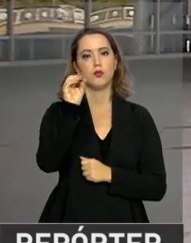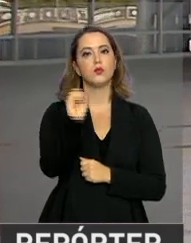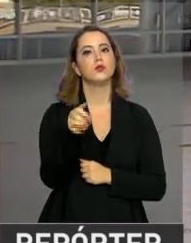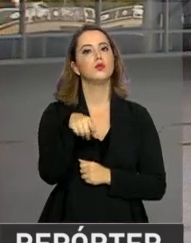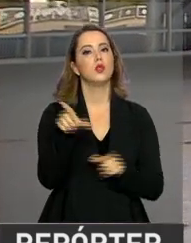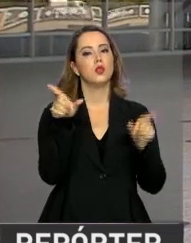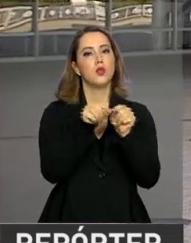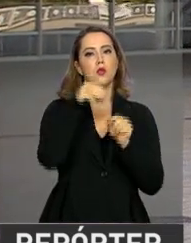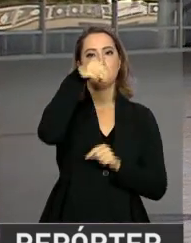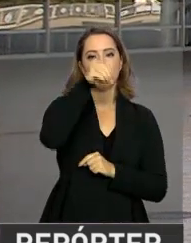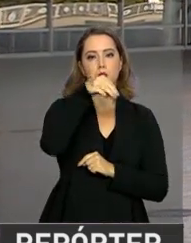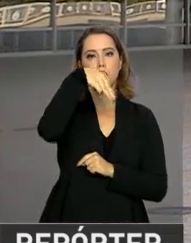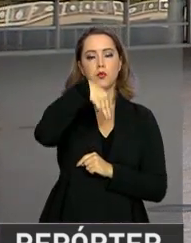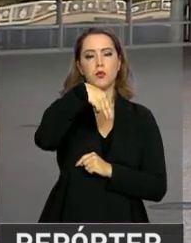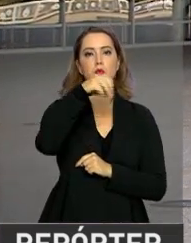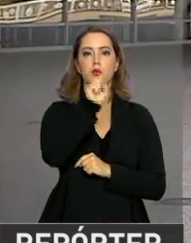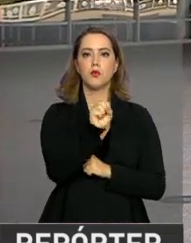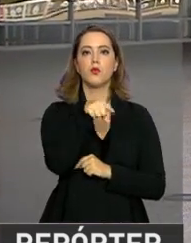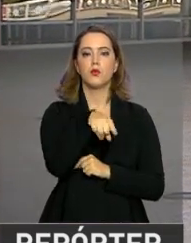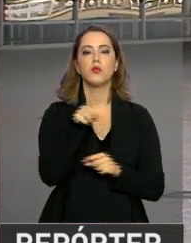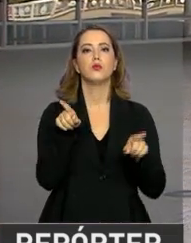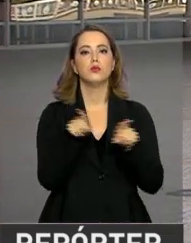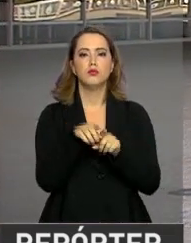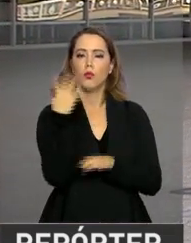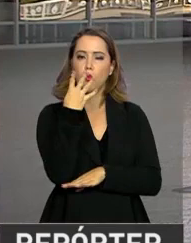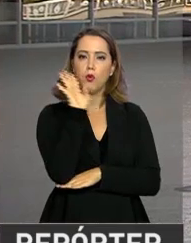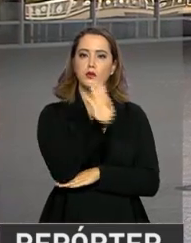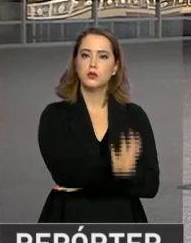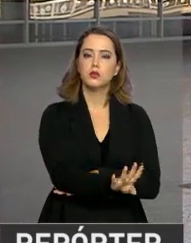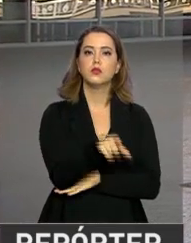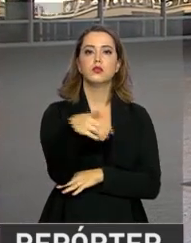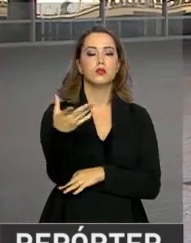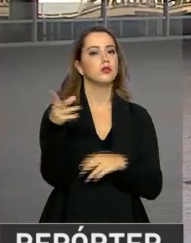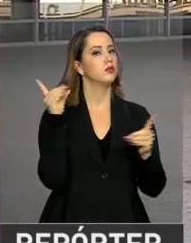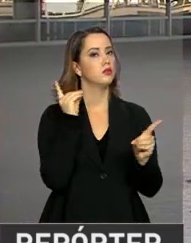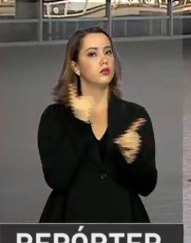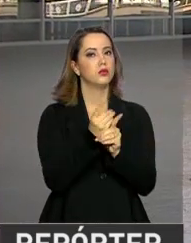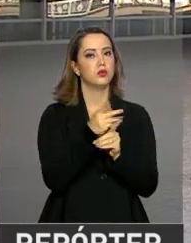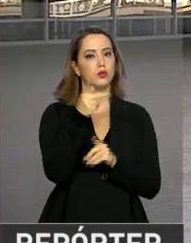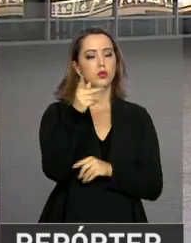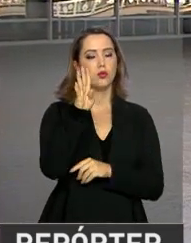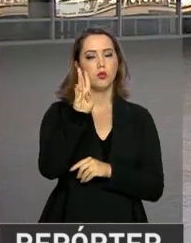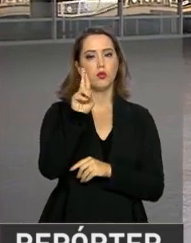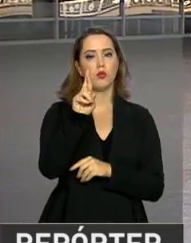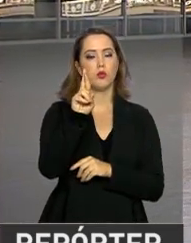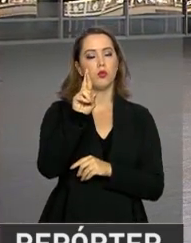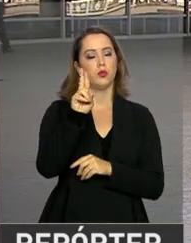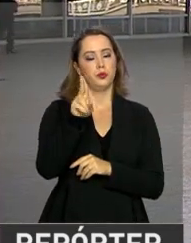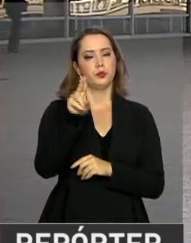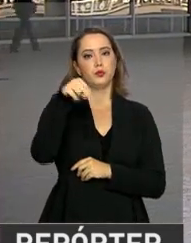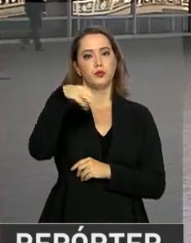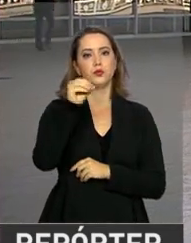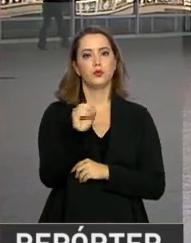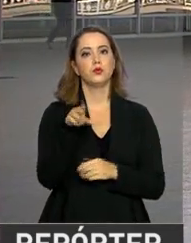a Organização Mundial do Comércio. Às 16h, Michel Temer recebe Bruno Araújo, ministro das cidades do governo